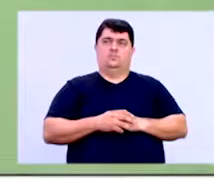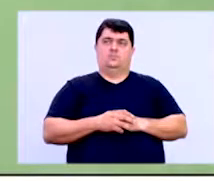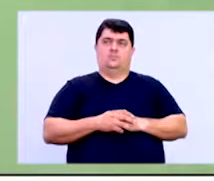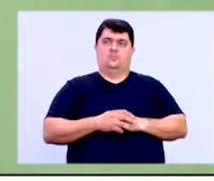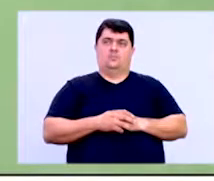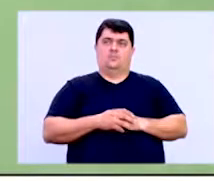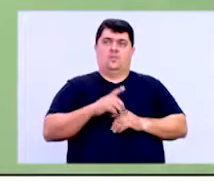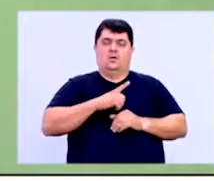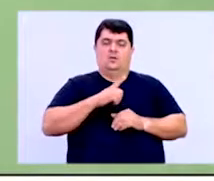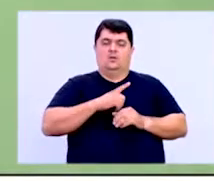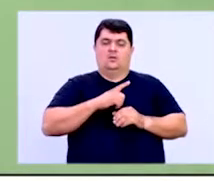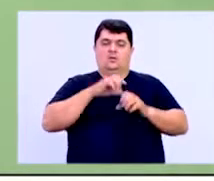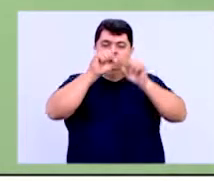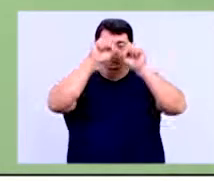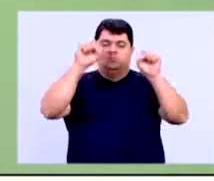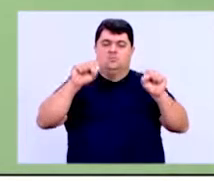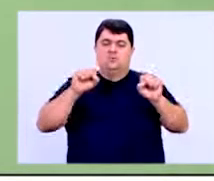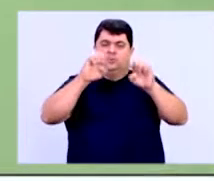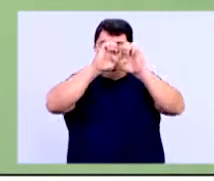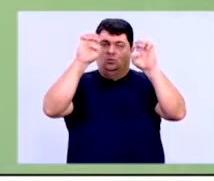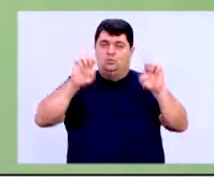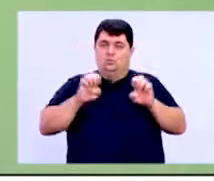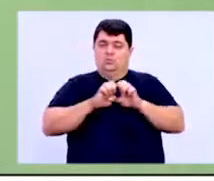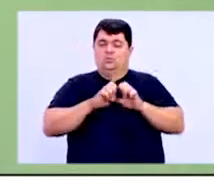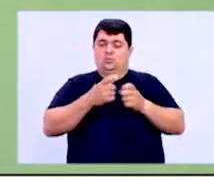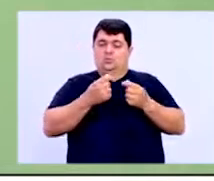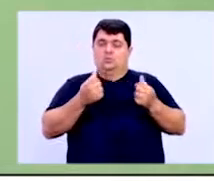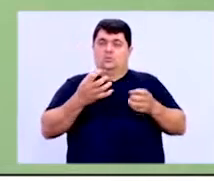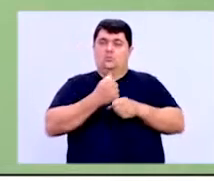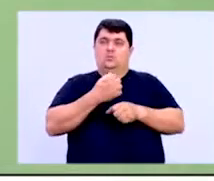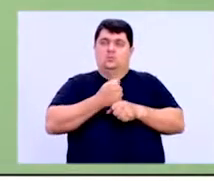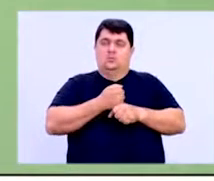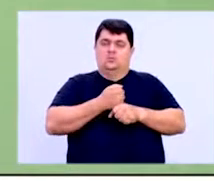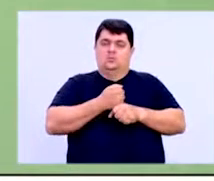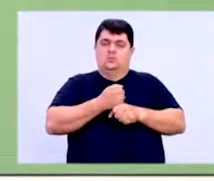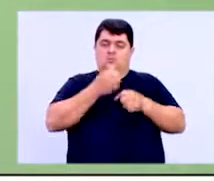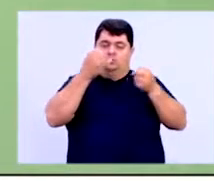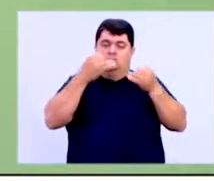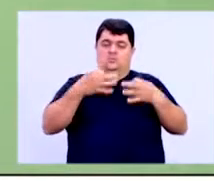Sua estrutura de custos e despesas é assim distribuída: